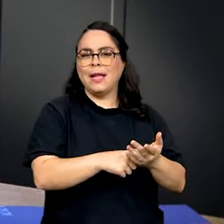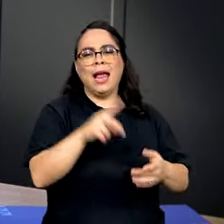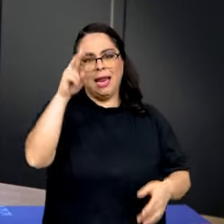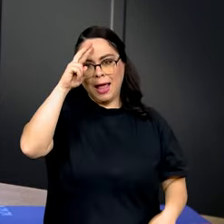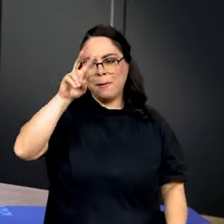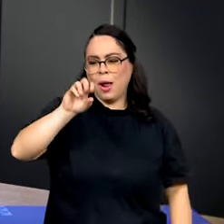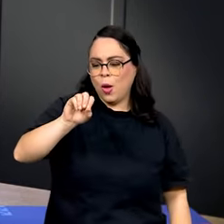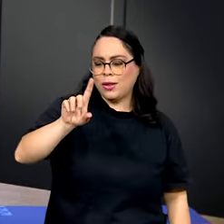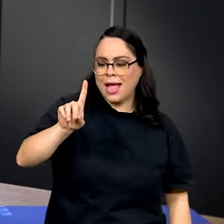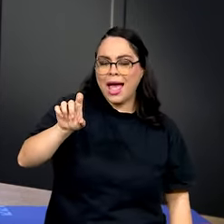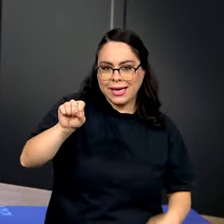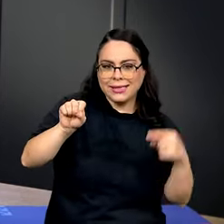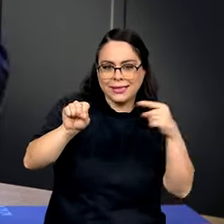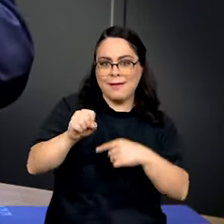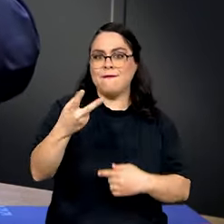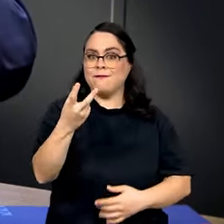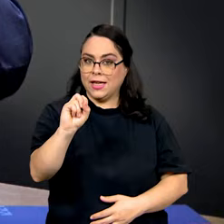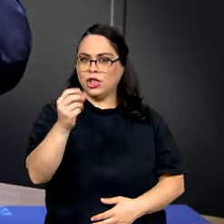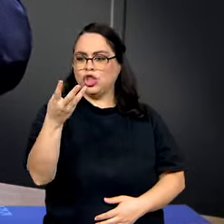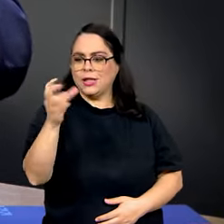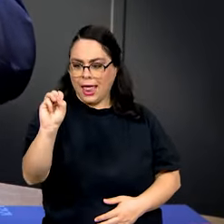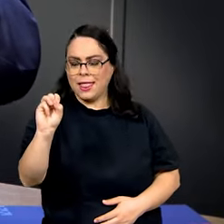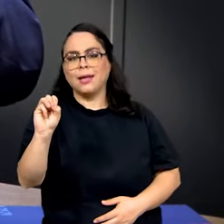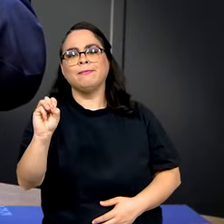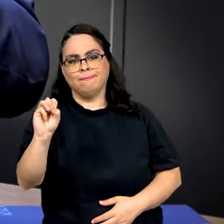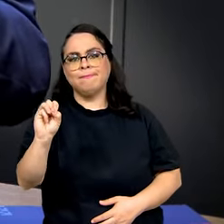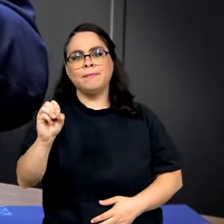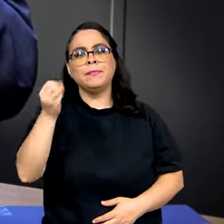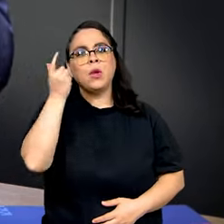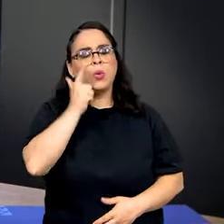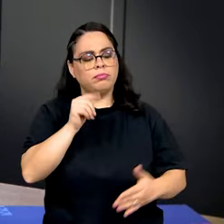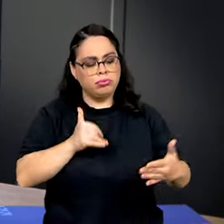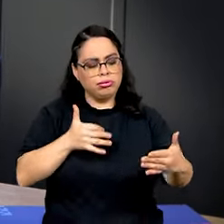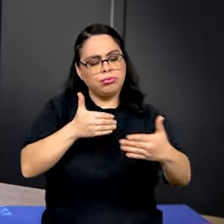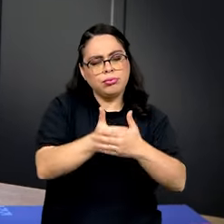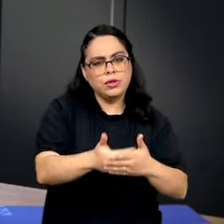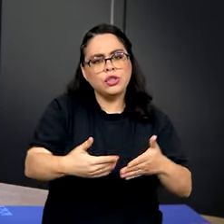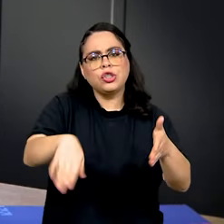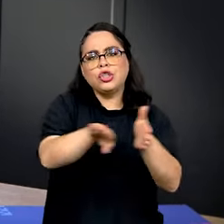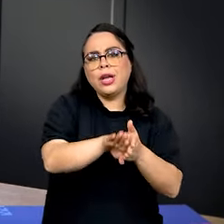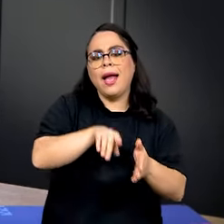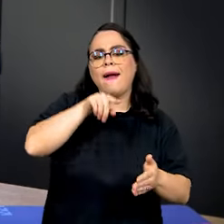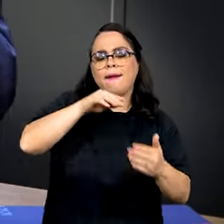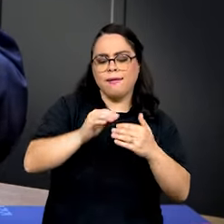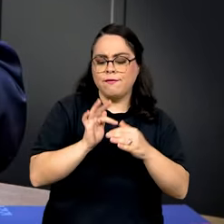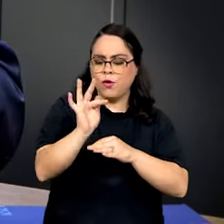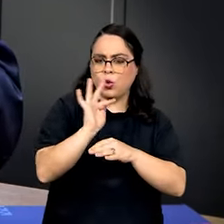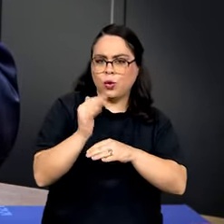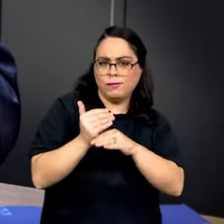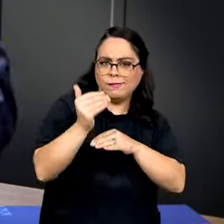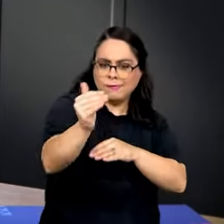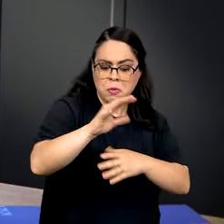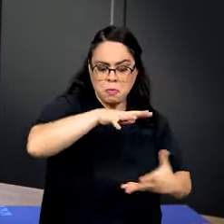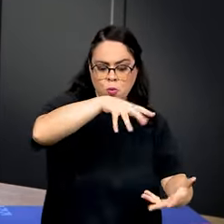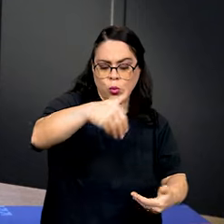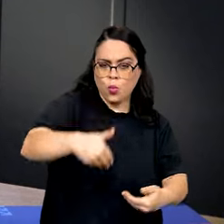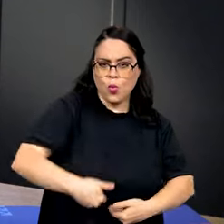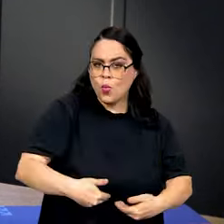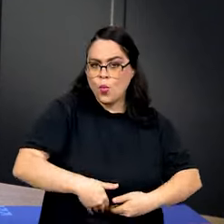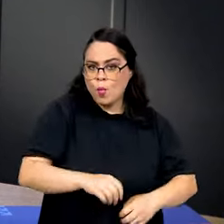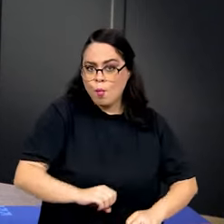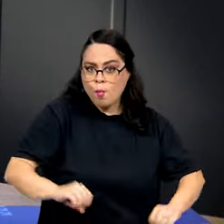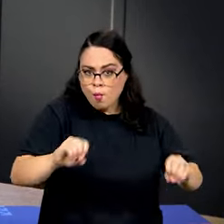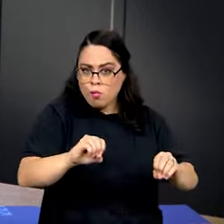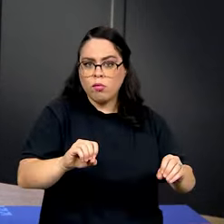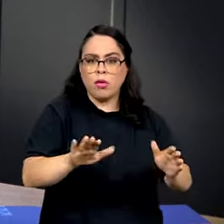ods 2030 é possível chegar em 2030 com o mundo sem fome